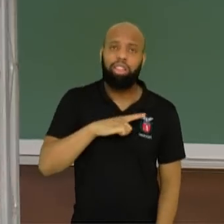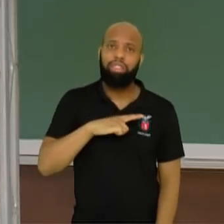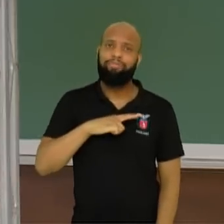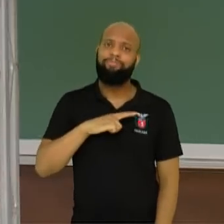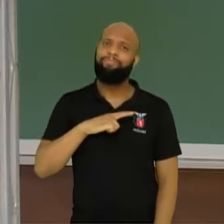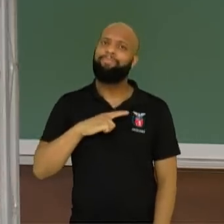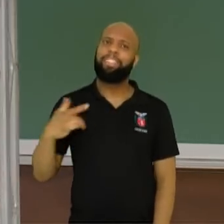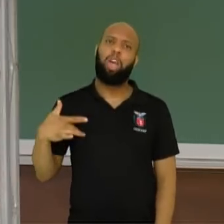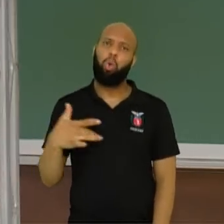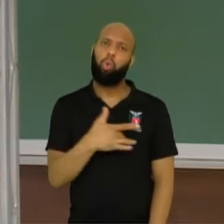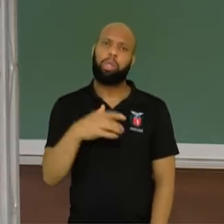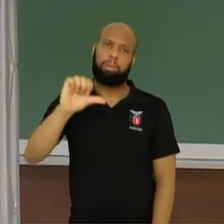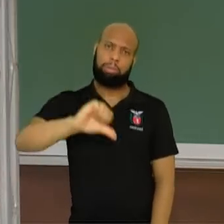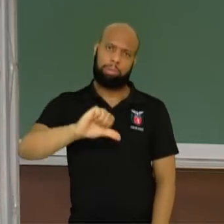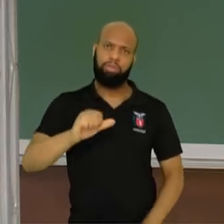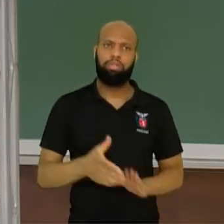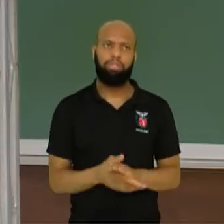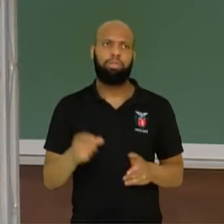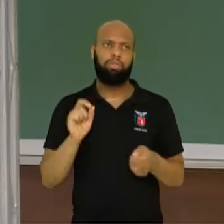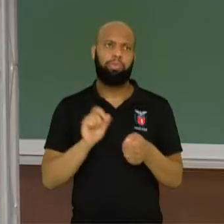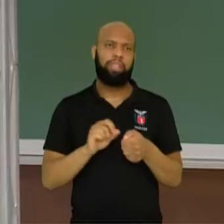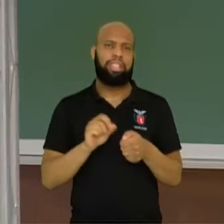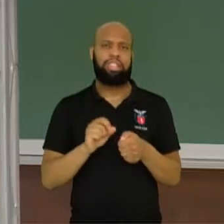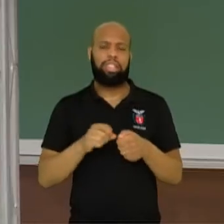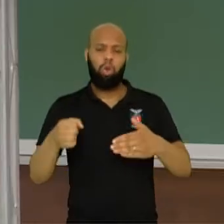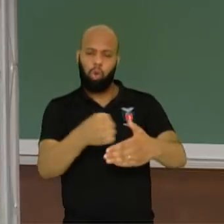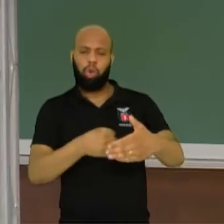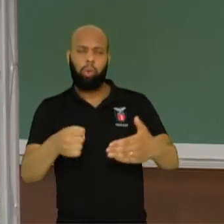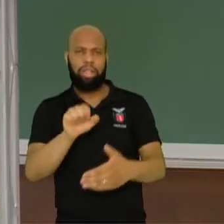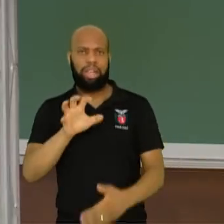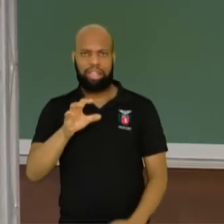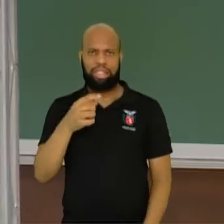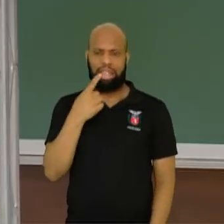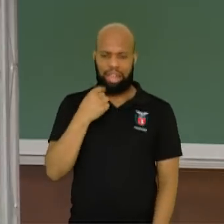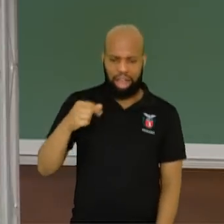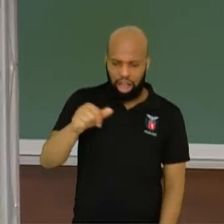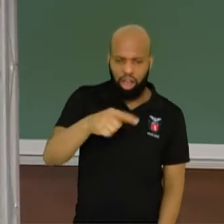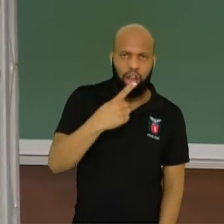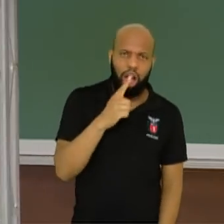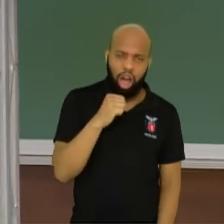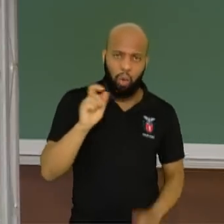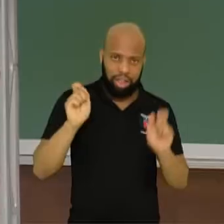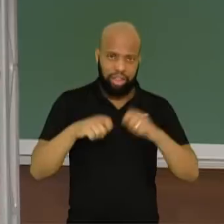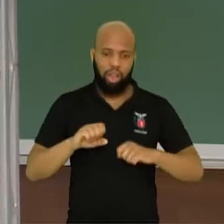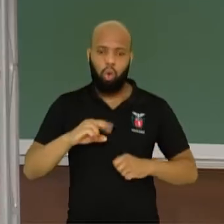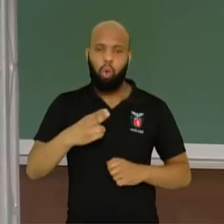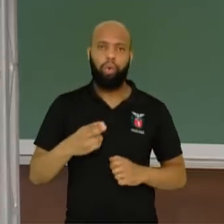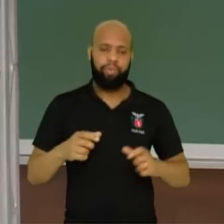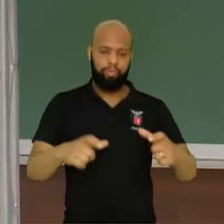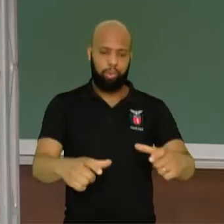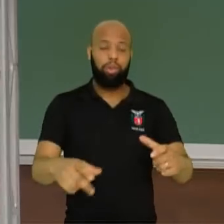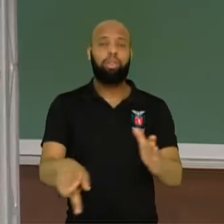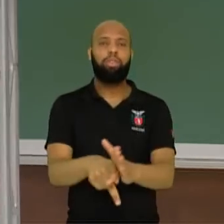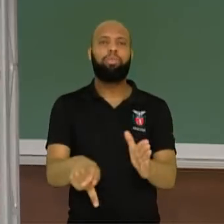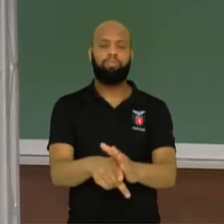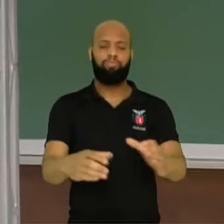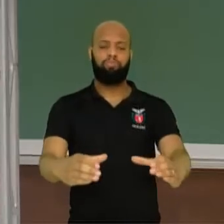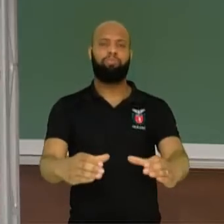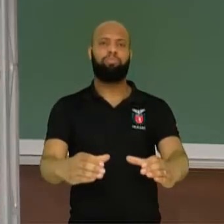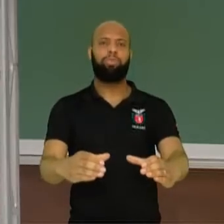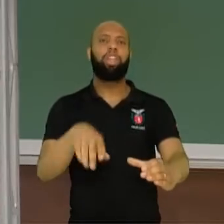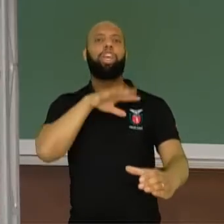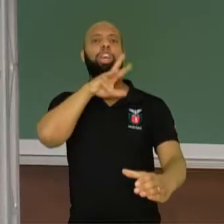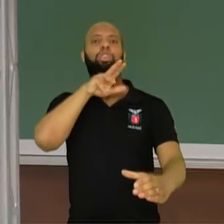nome difícil! Dessalinização. O ato de eu tirar o sal desta água. É